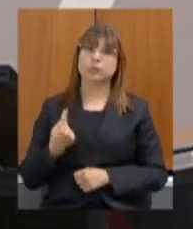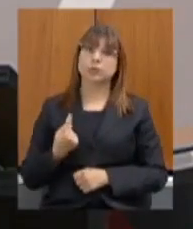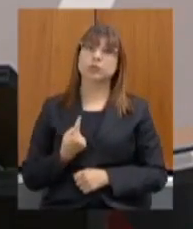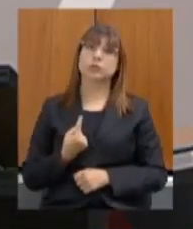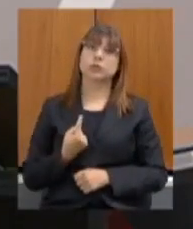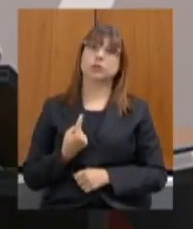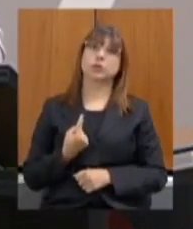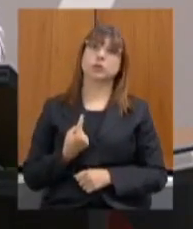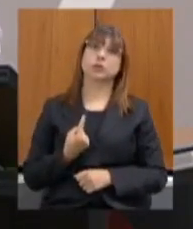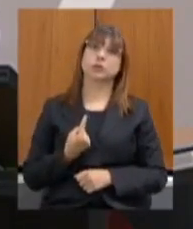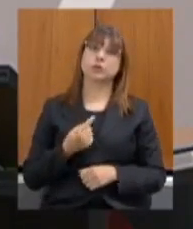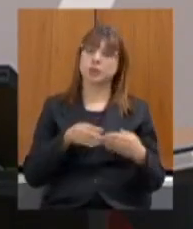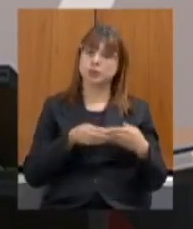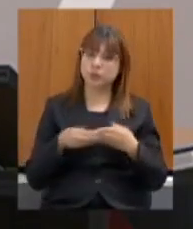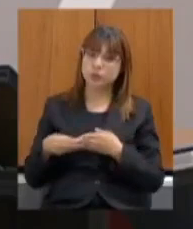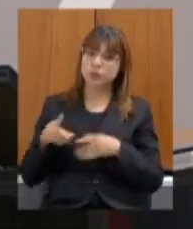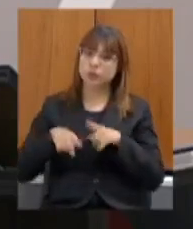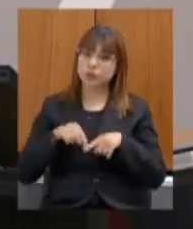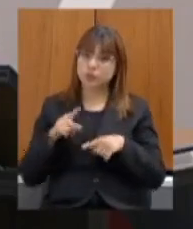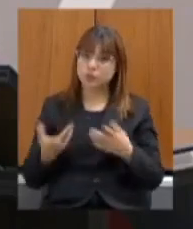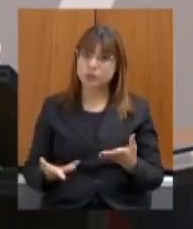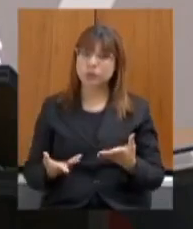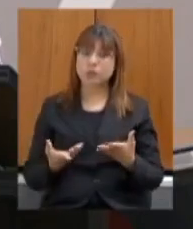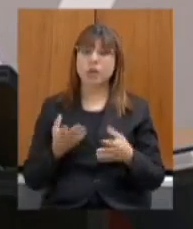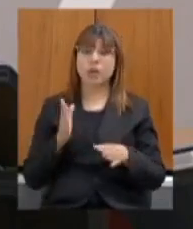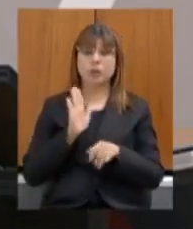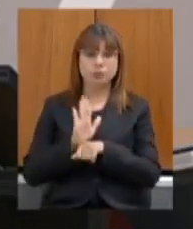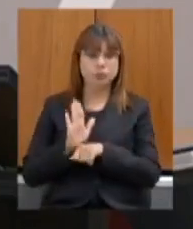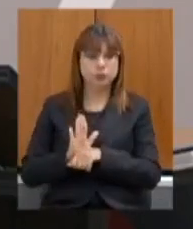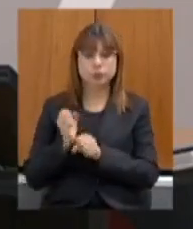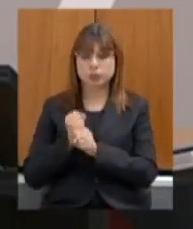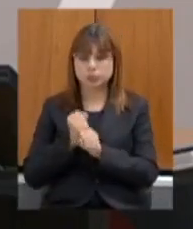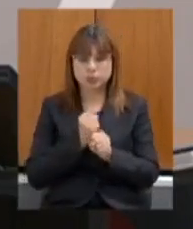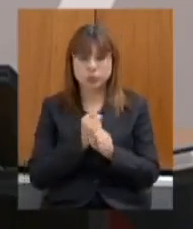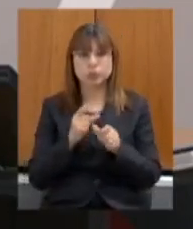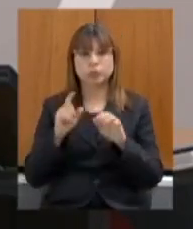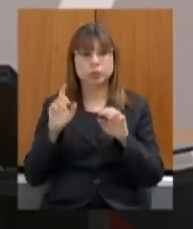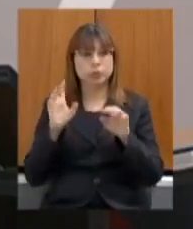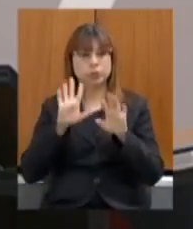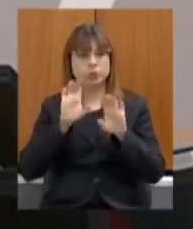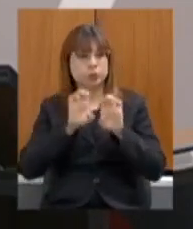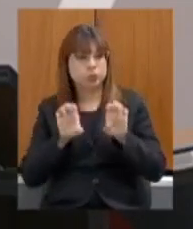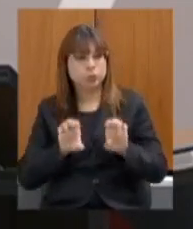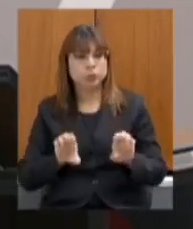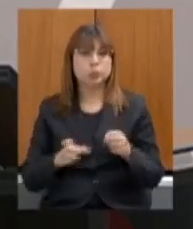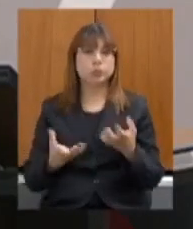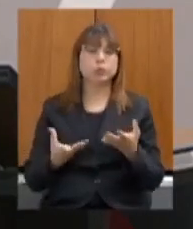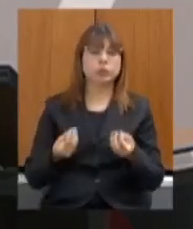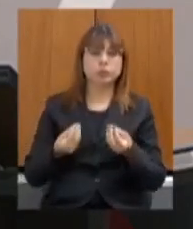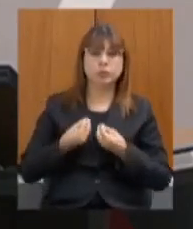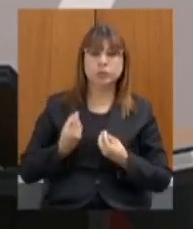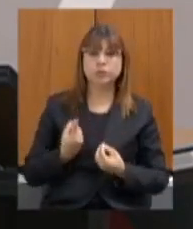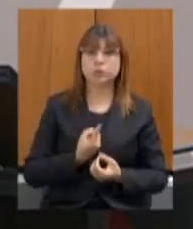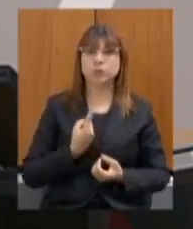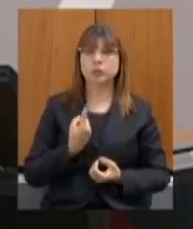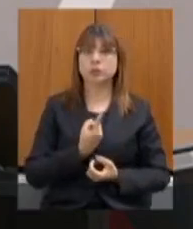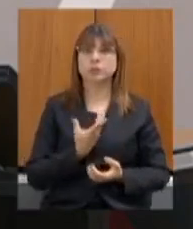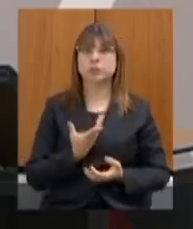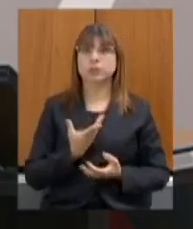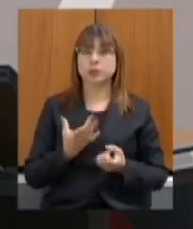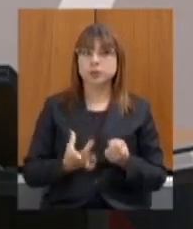levou equipamentos, ajudou na montagem, ajudou na estrutura, nos forneceu uma